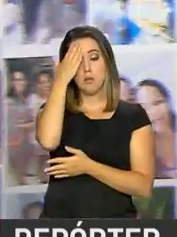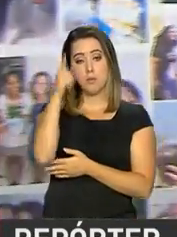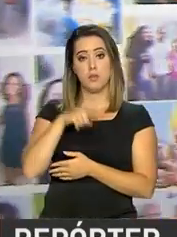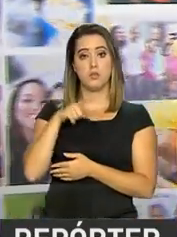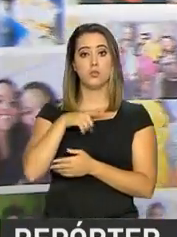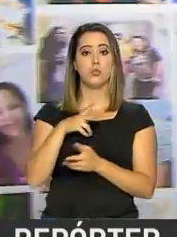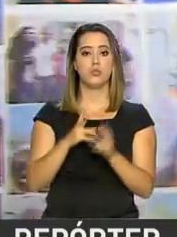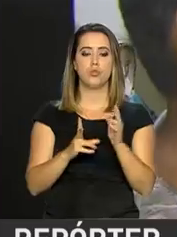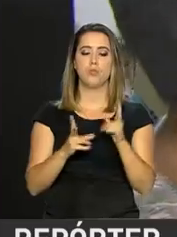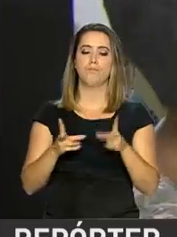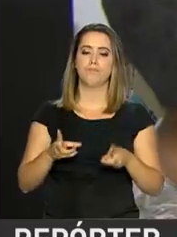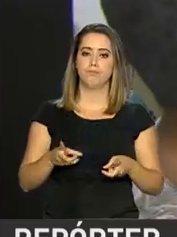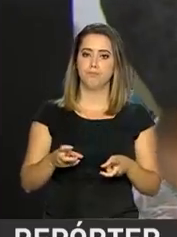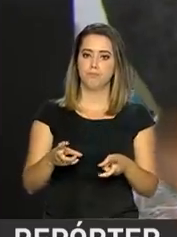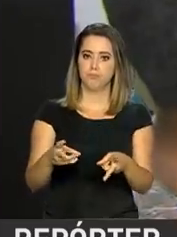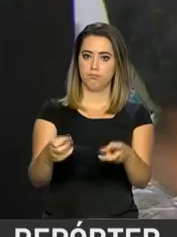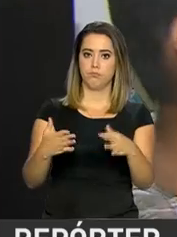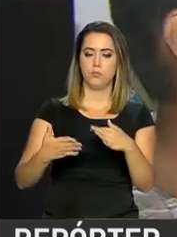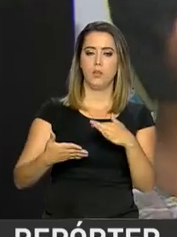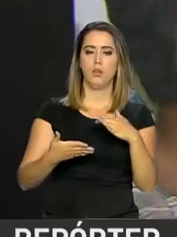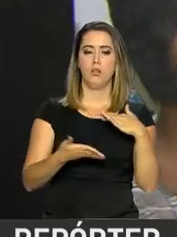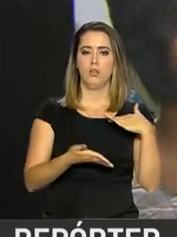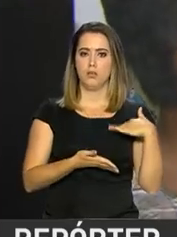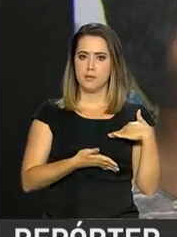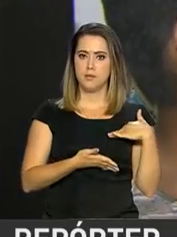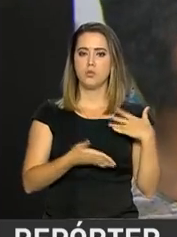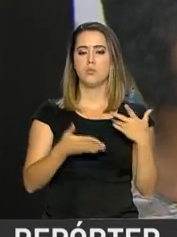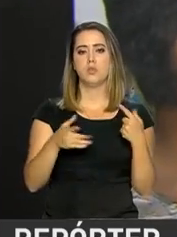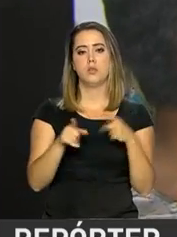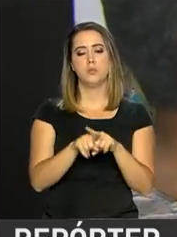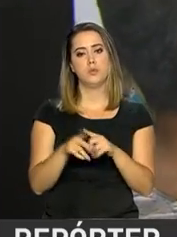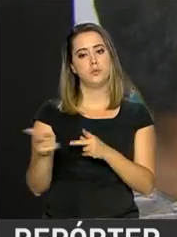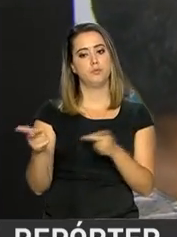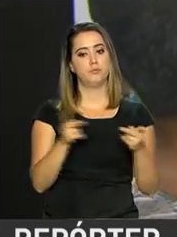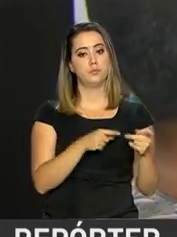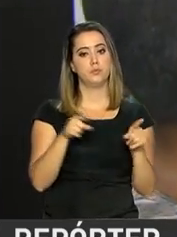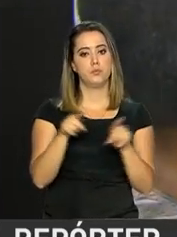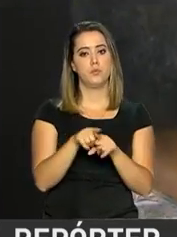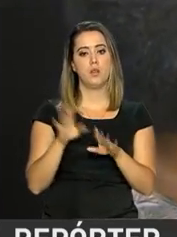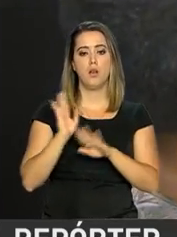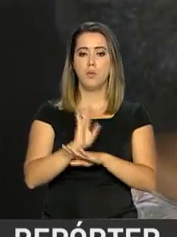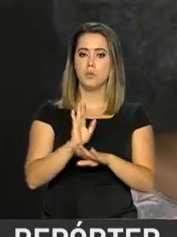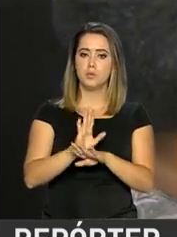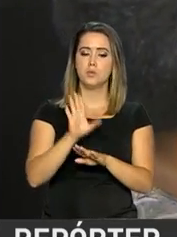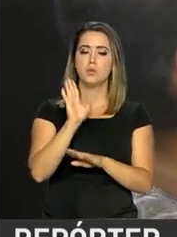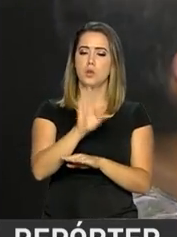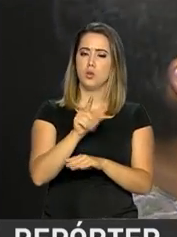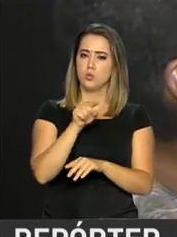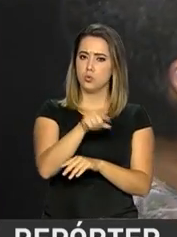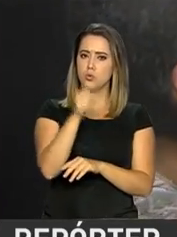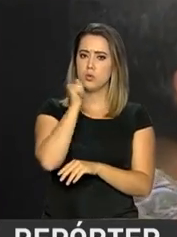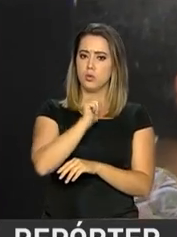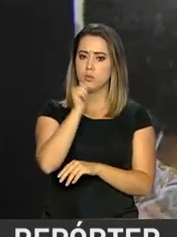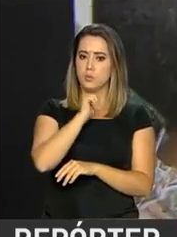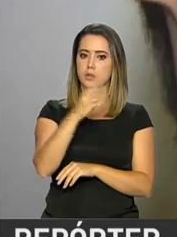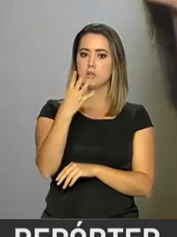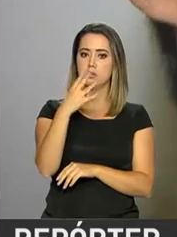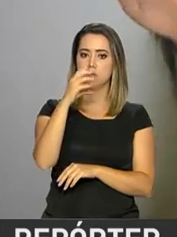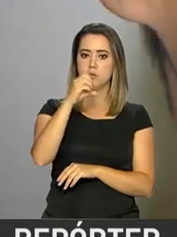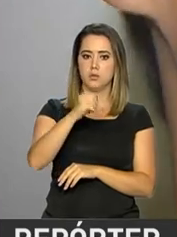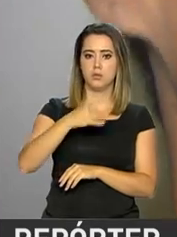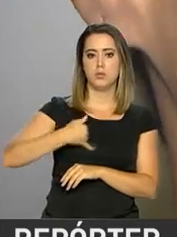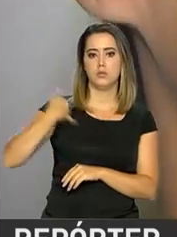com câncer de mama. Nos registros, visitas de amigos que levaram solidariedade à brasiliense de 49